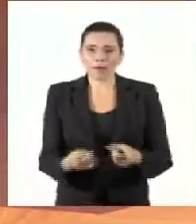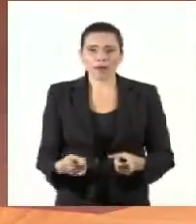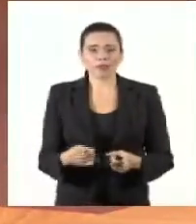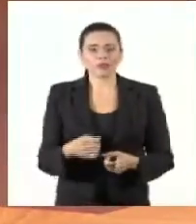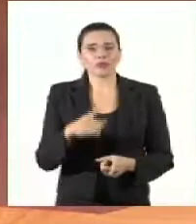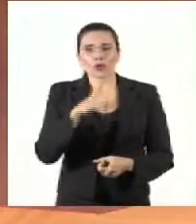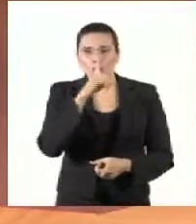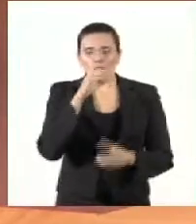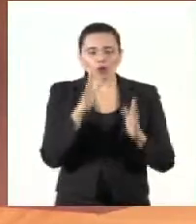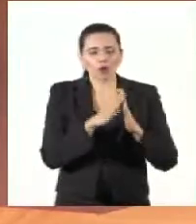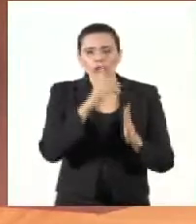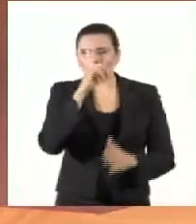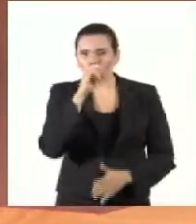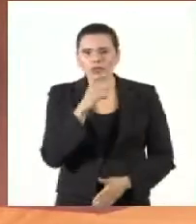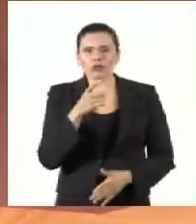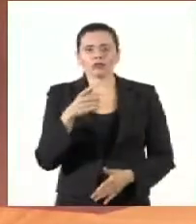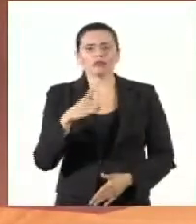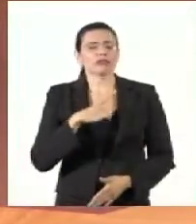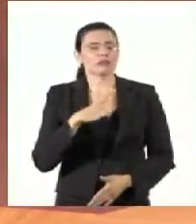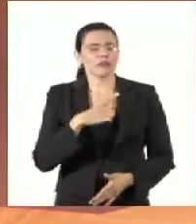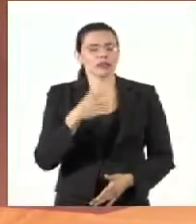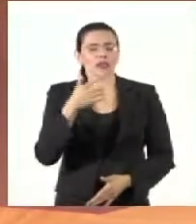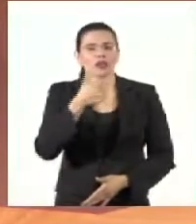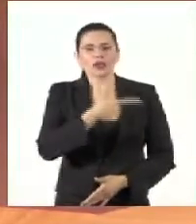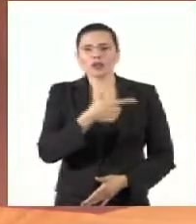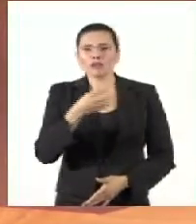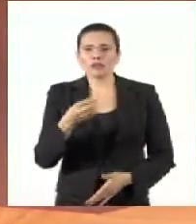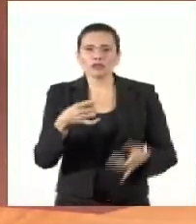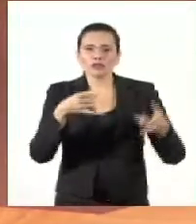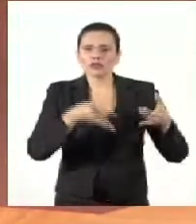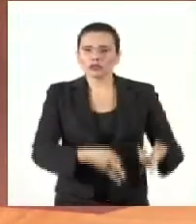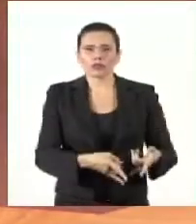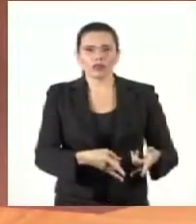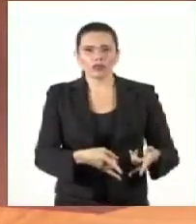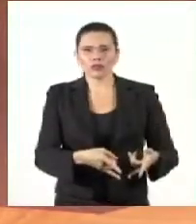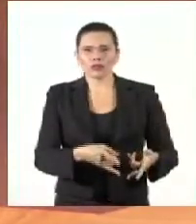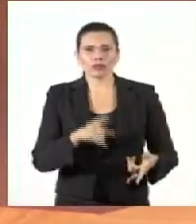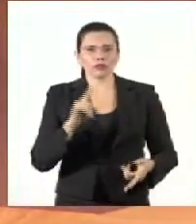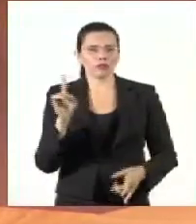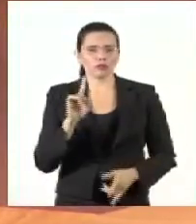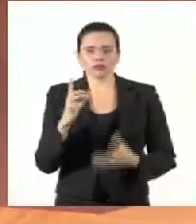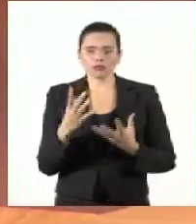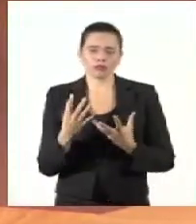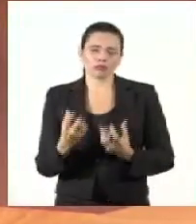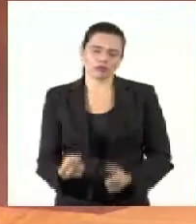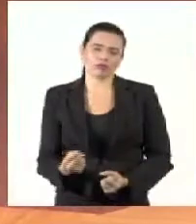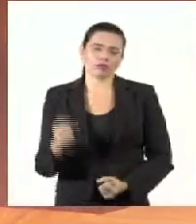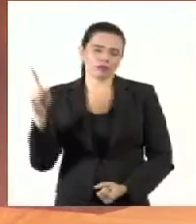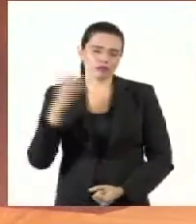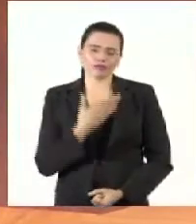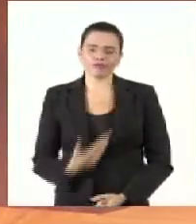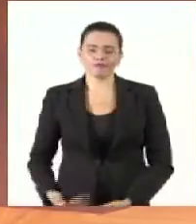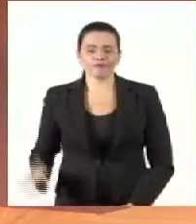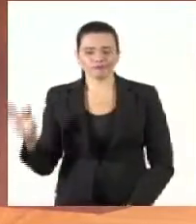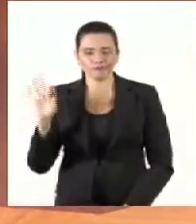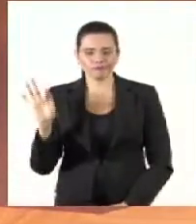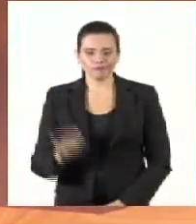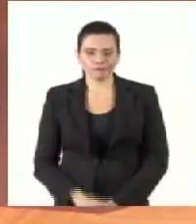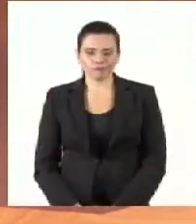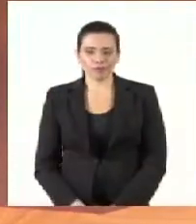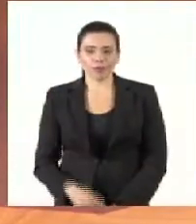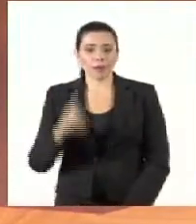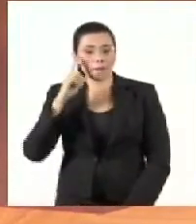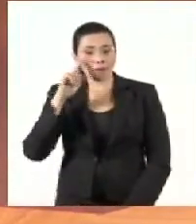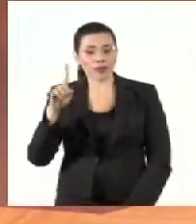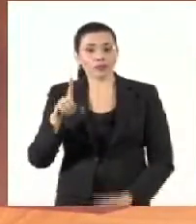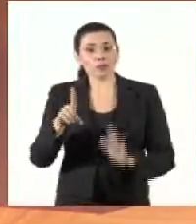Então, mais uma vez, o governo mentiu. Por quê, deputada Nina? No Diário Oficial do dia 8 de